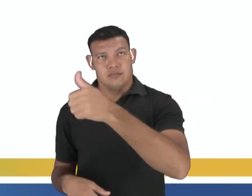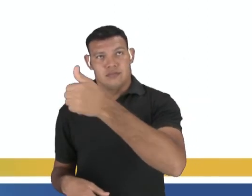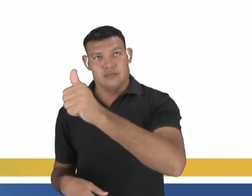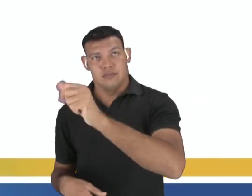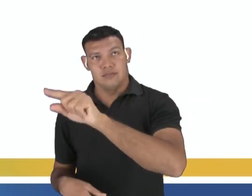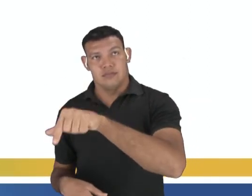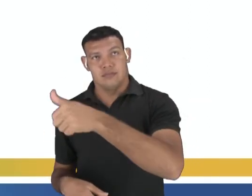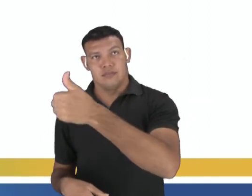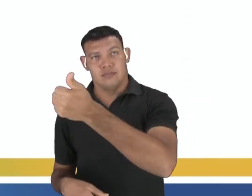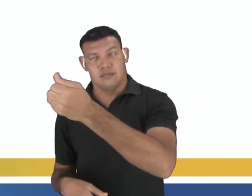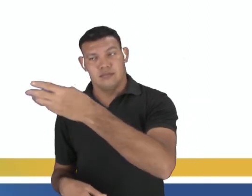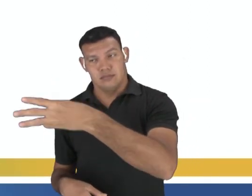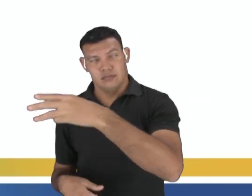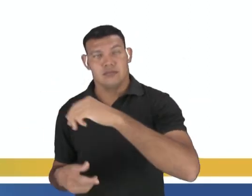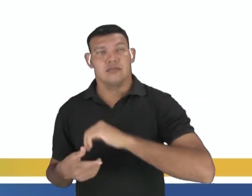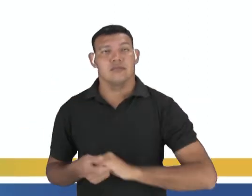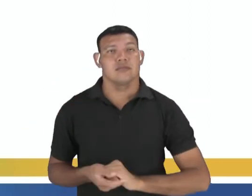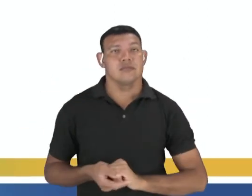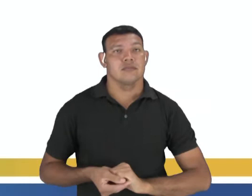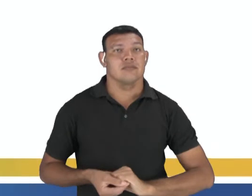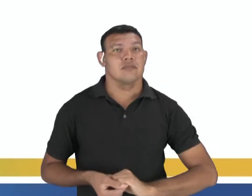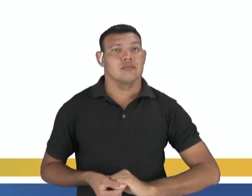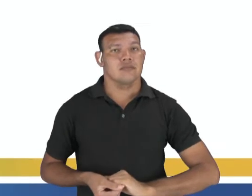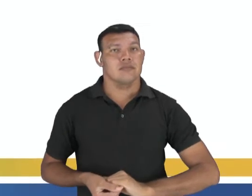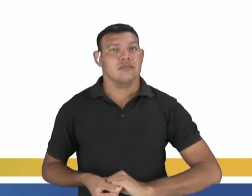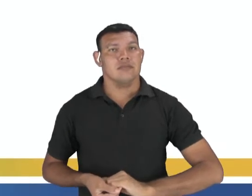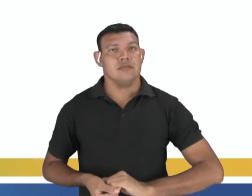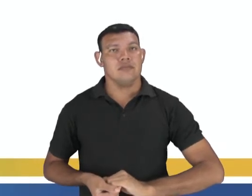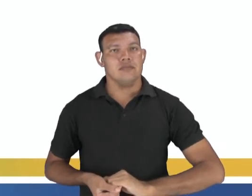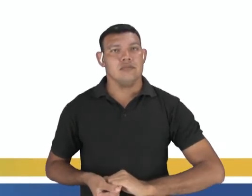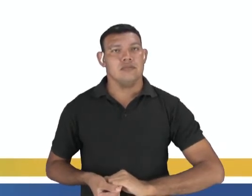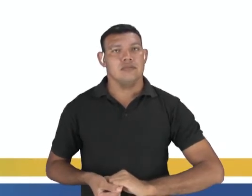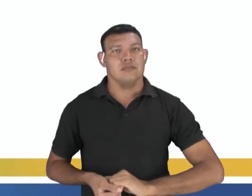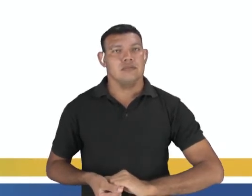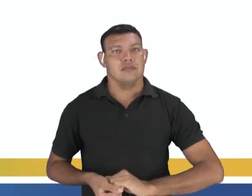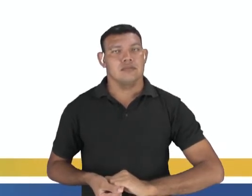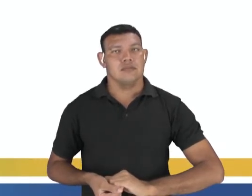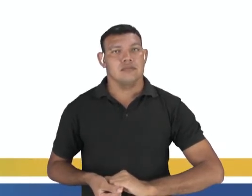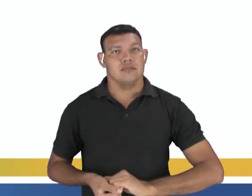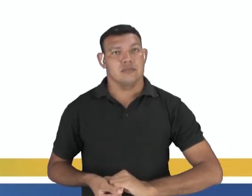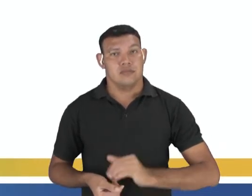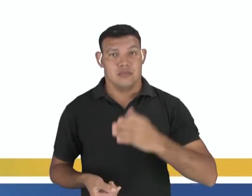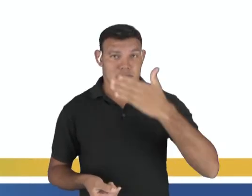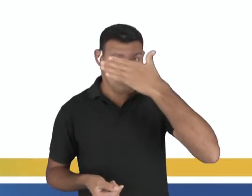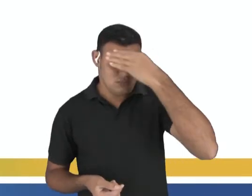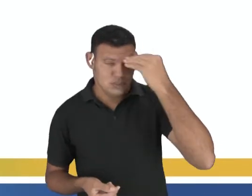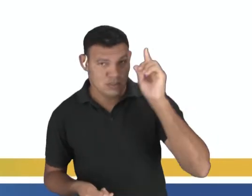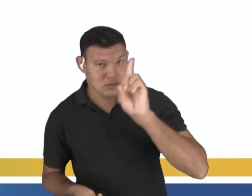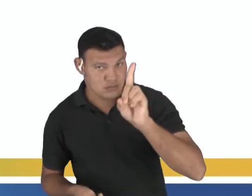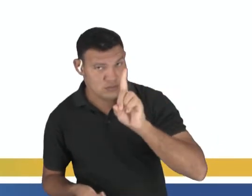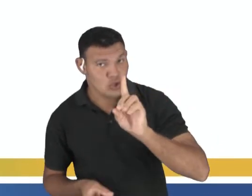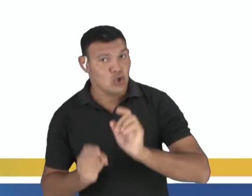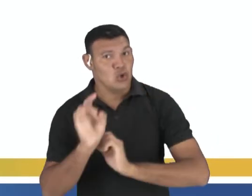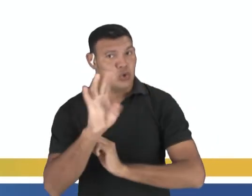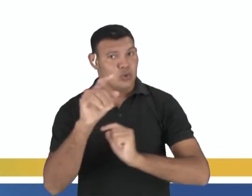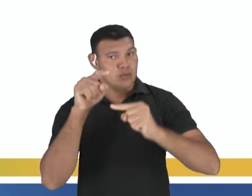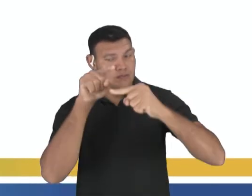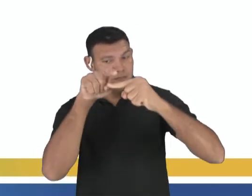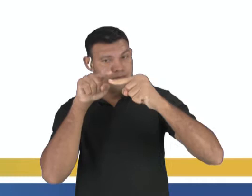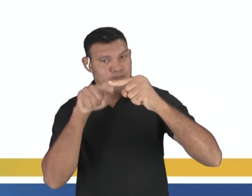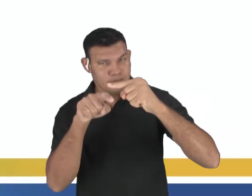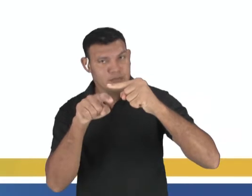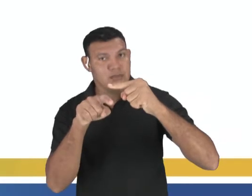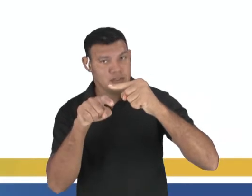eles 2, 3, 5, 7, 11 e 13. Não se esqueça, o número primo é aquele número que só